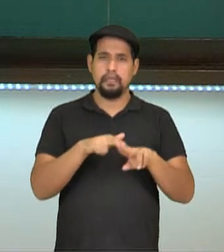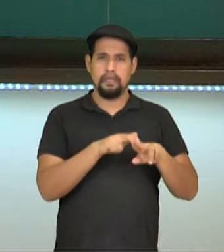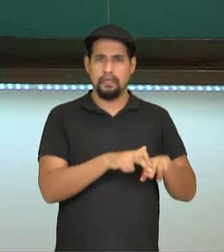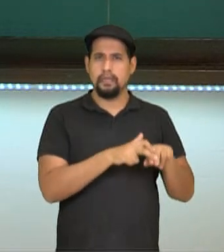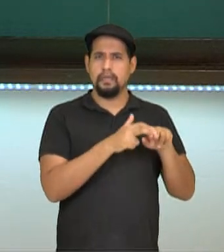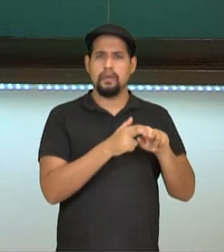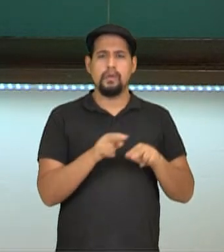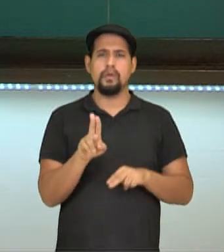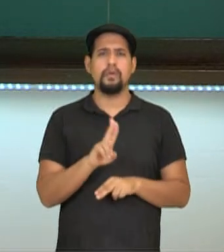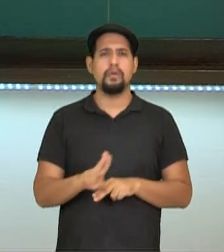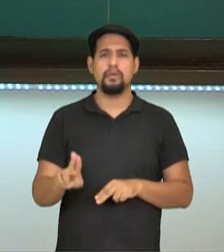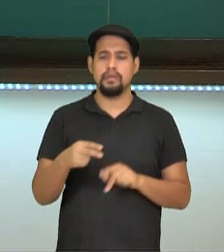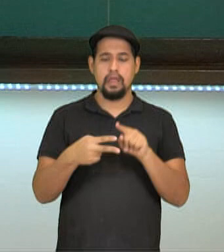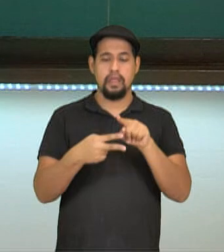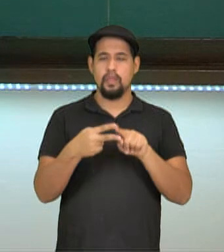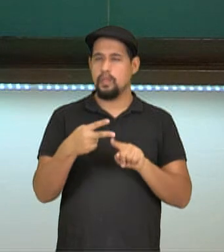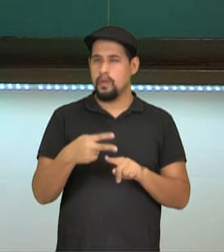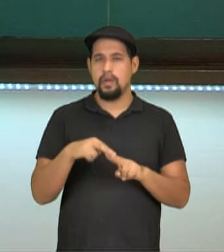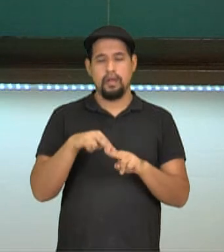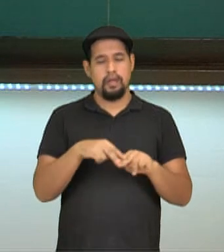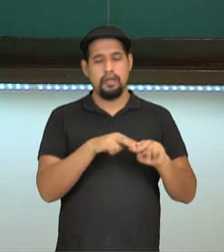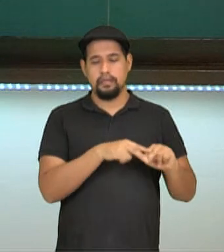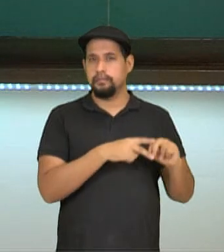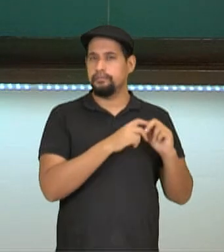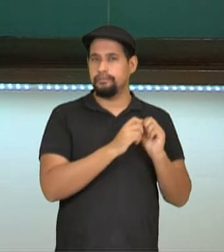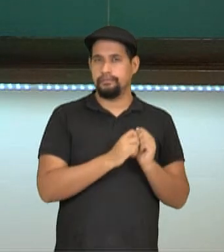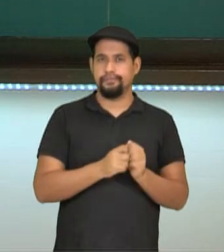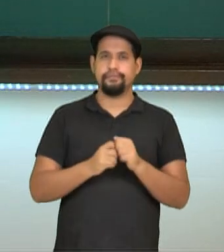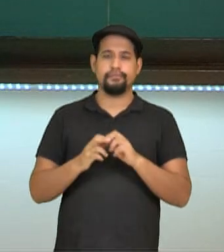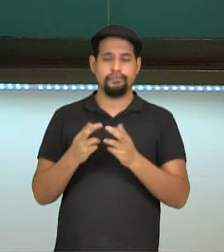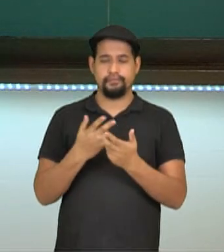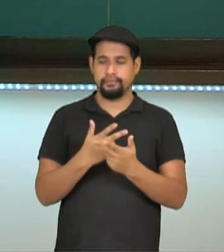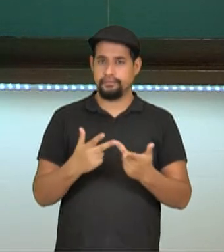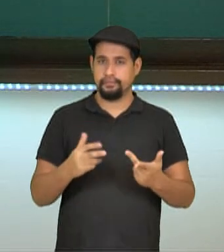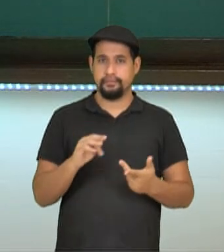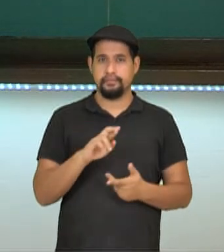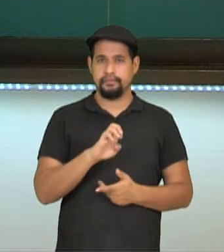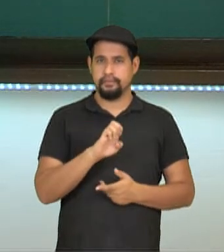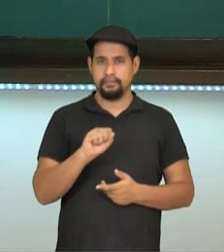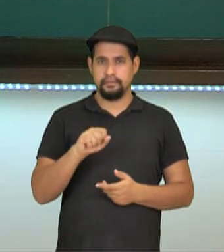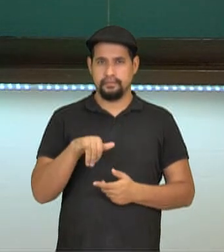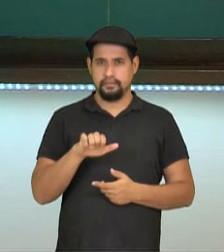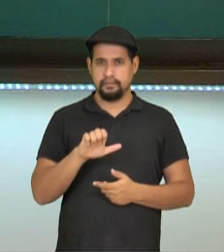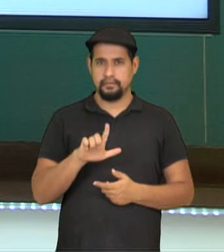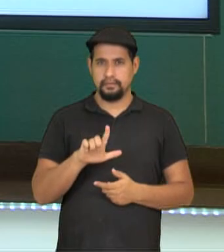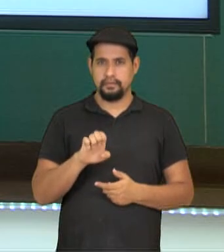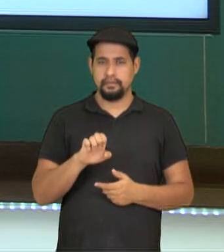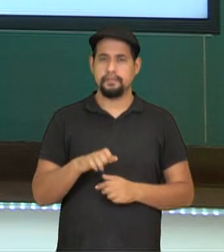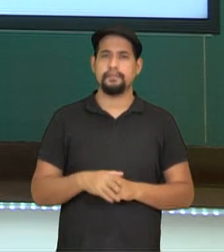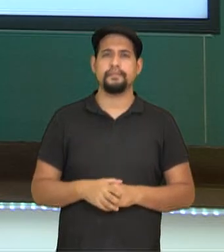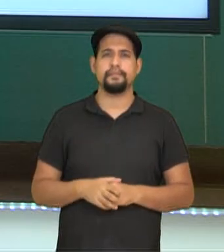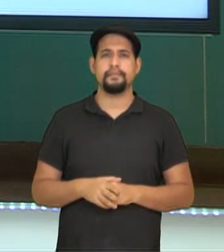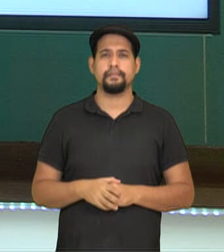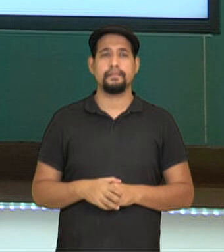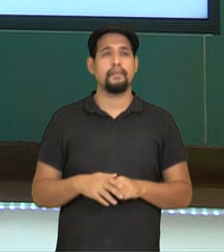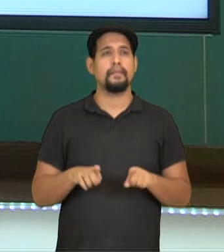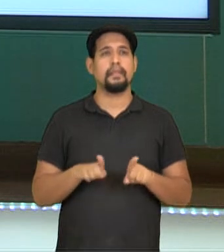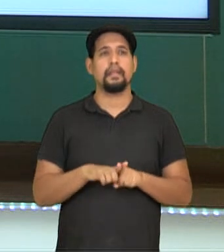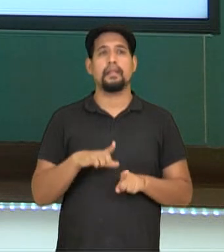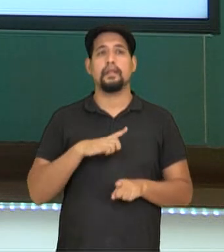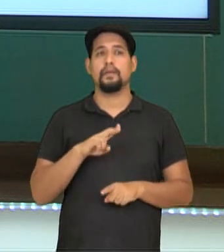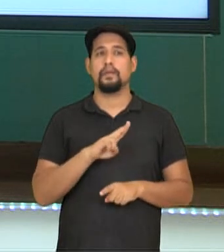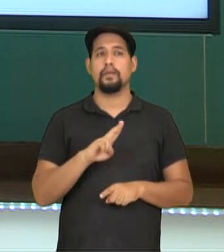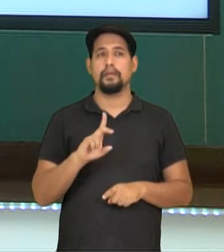até a usar 2 skates ao mesmo tempo nas suas manobras de freestyle, ok? Daí nós temos o